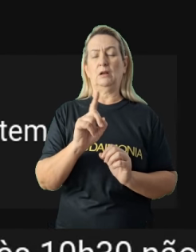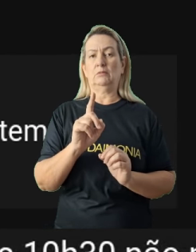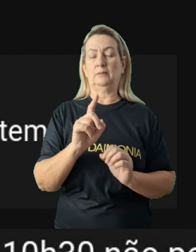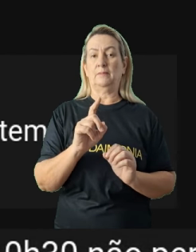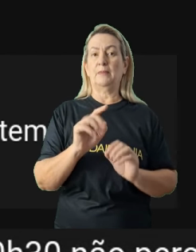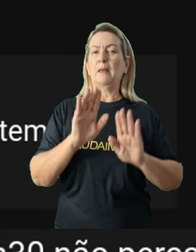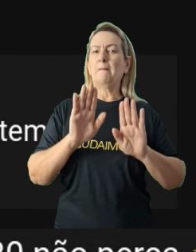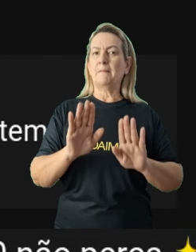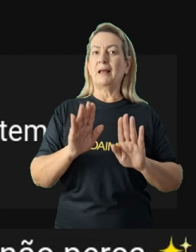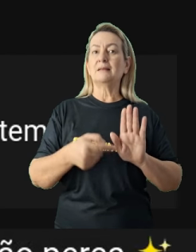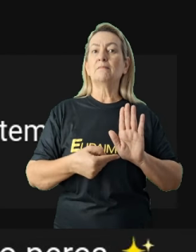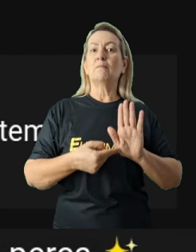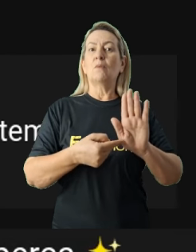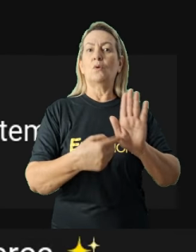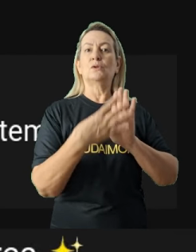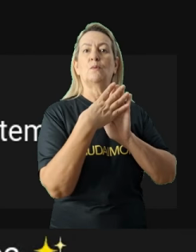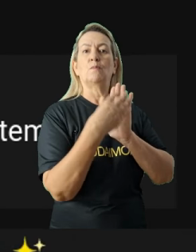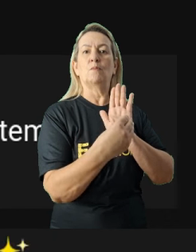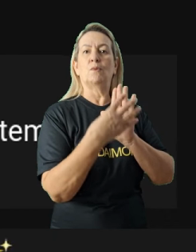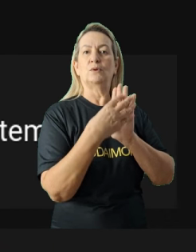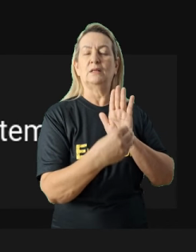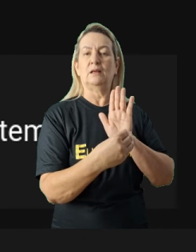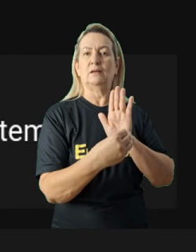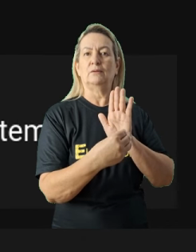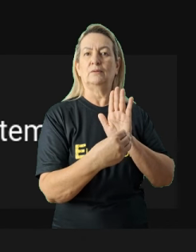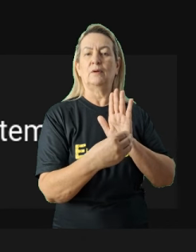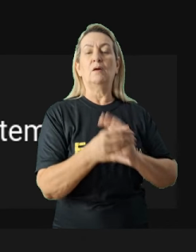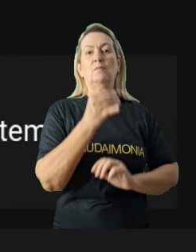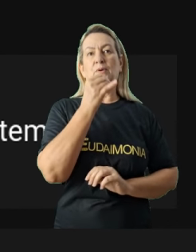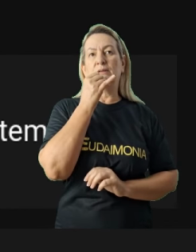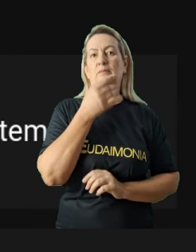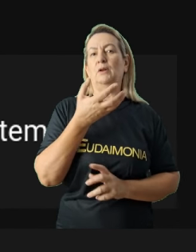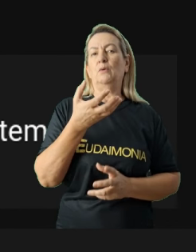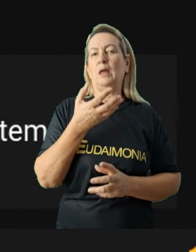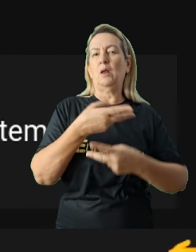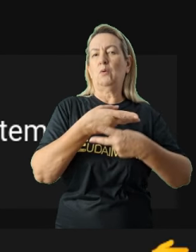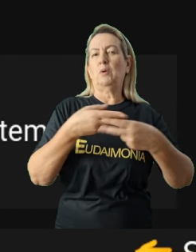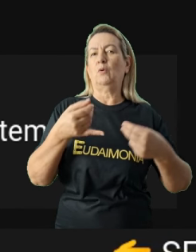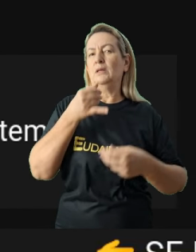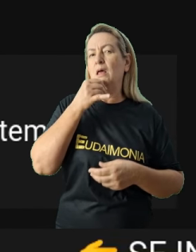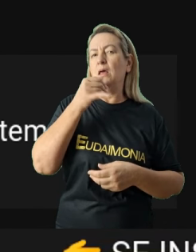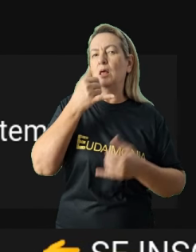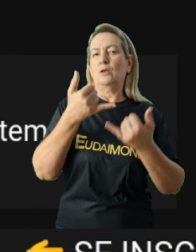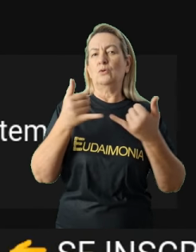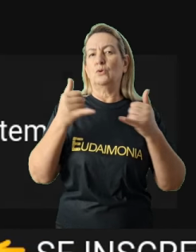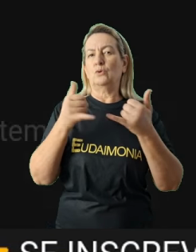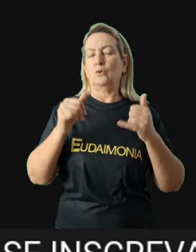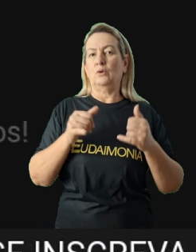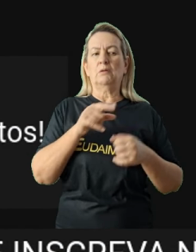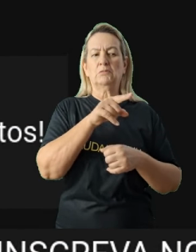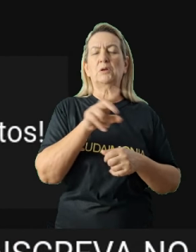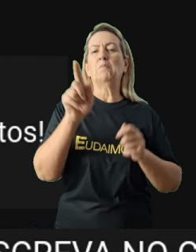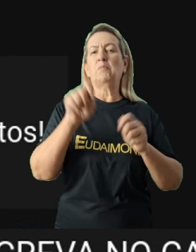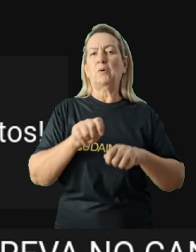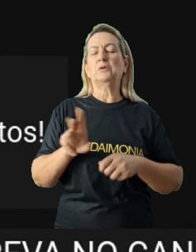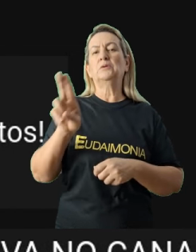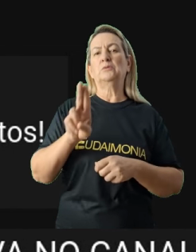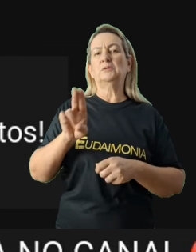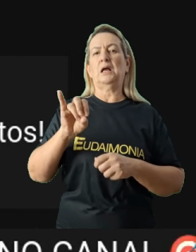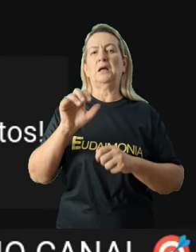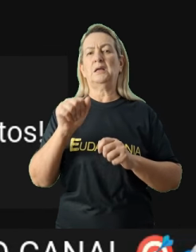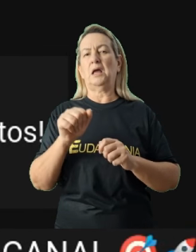em equipes, ou talvez, enfim. A gente dá o modelo, olha, eu quero aqui uma chocadeira eletrônica. Vocês